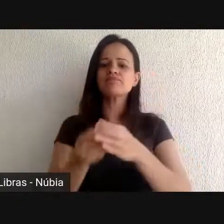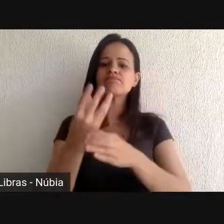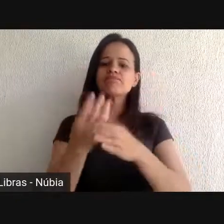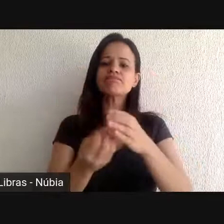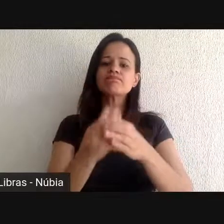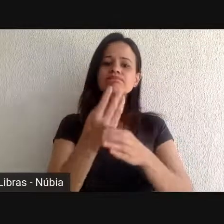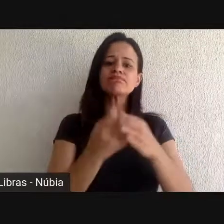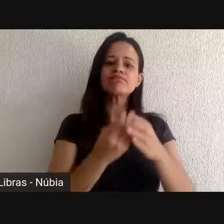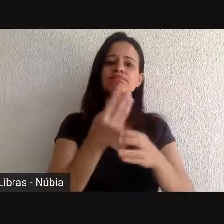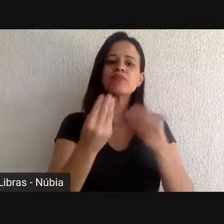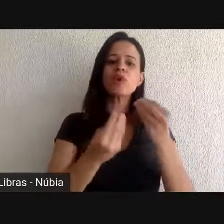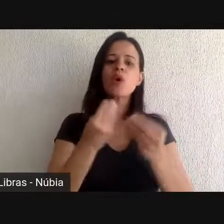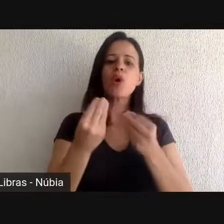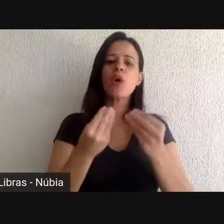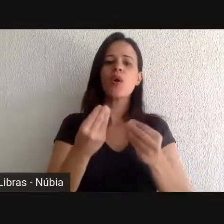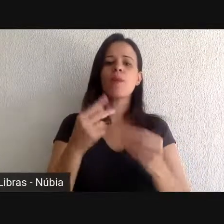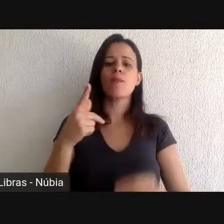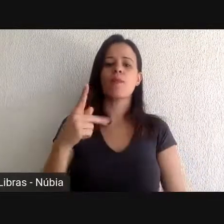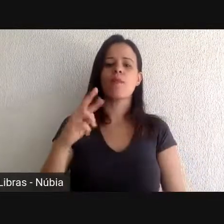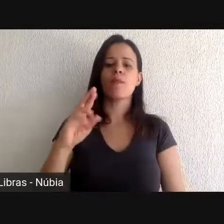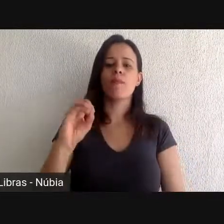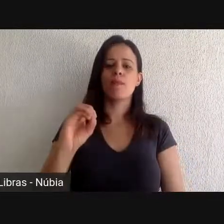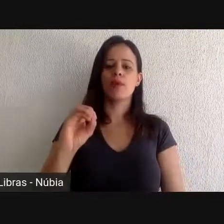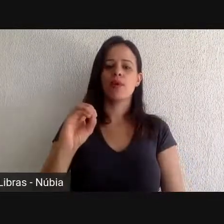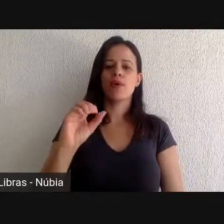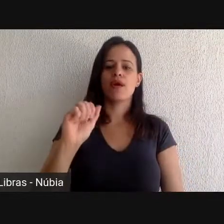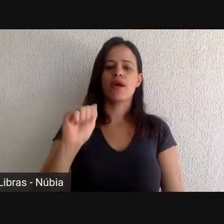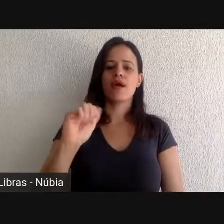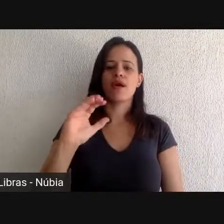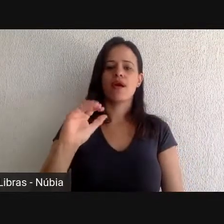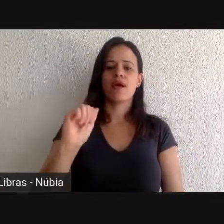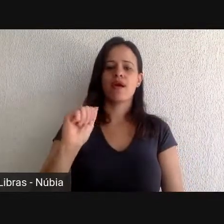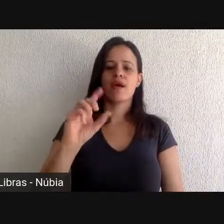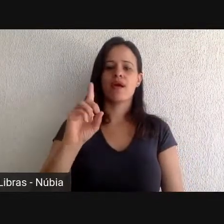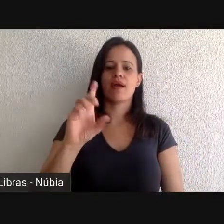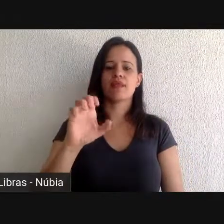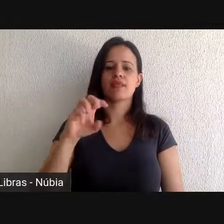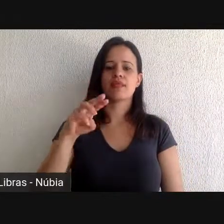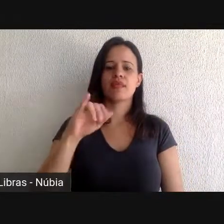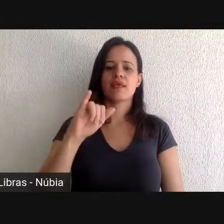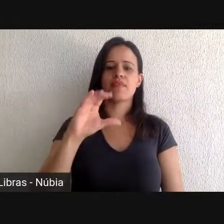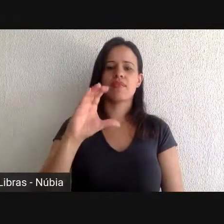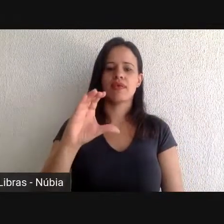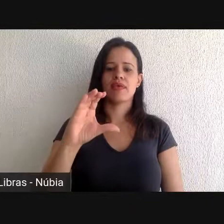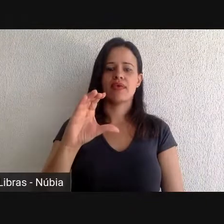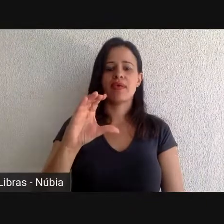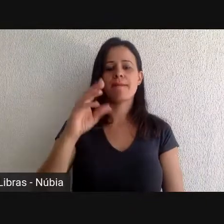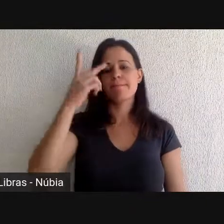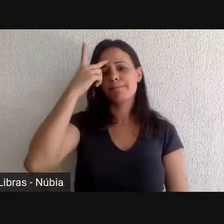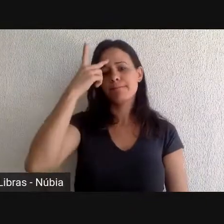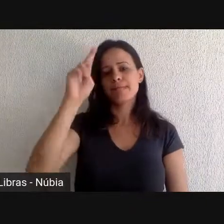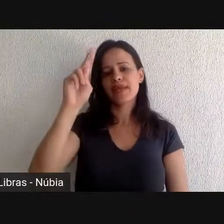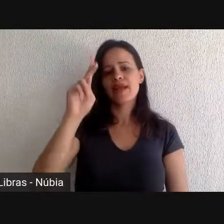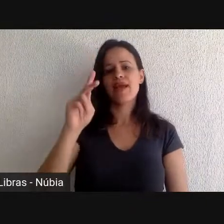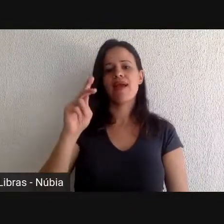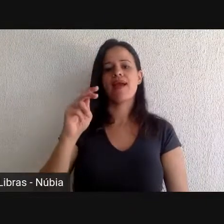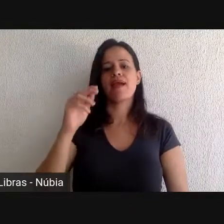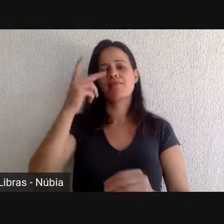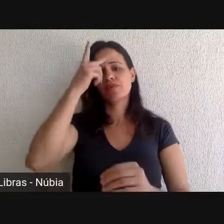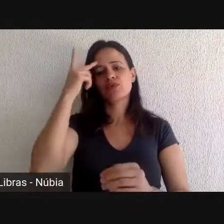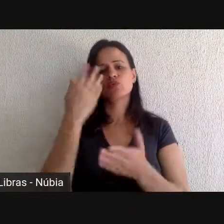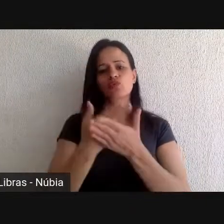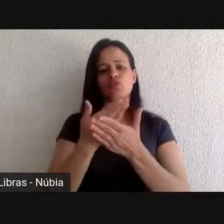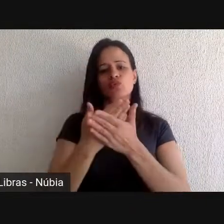expressão pracademics nos Estados Unidos, e aqui a gente pode colocar como pracadêmicos, né? Eu, de certa forma,